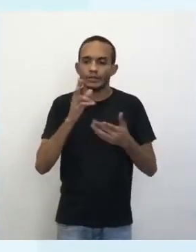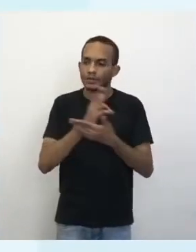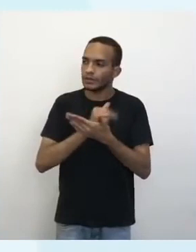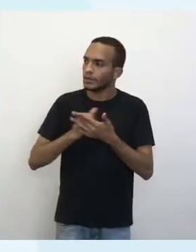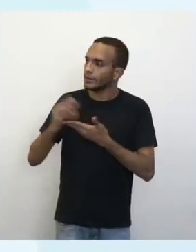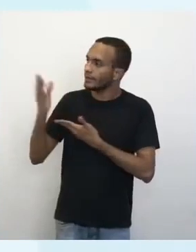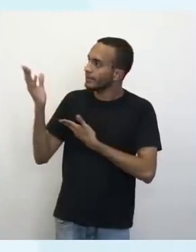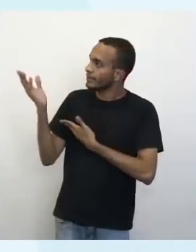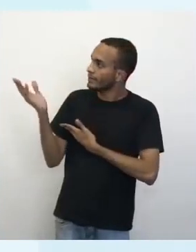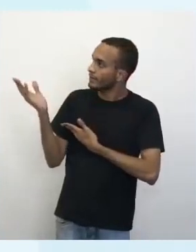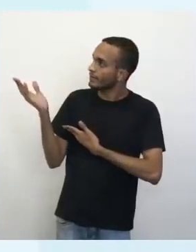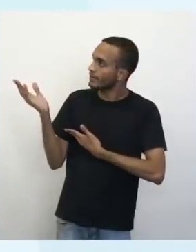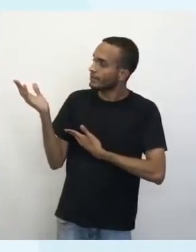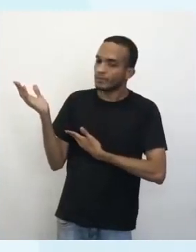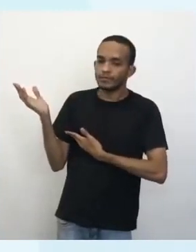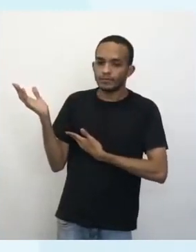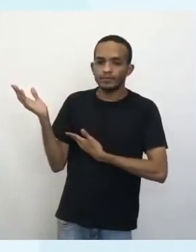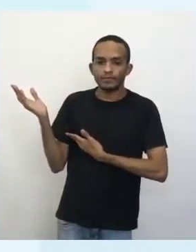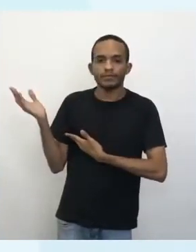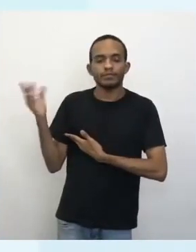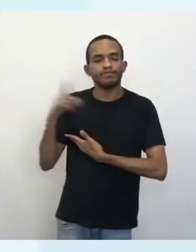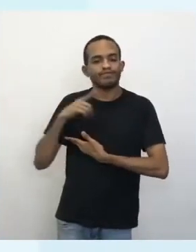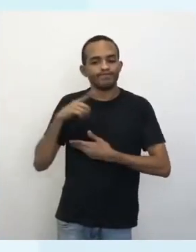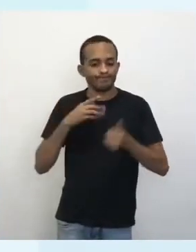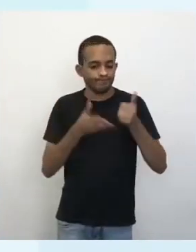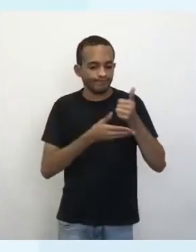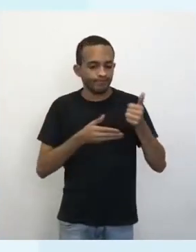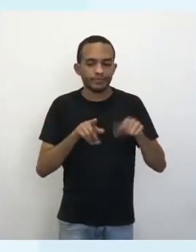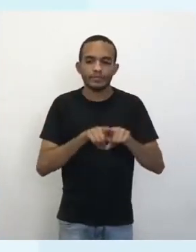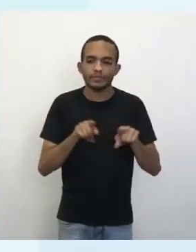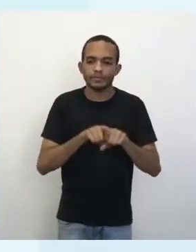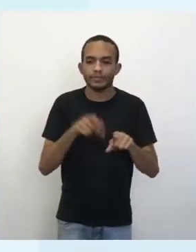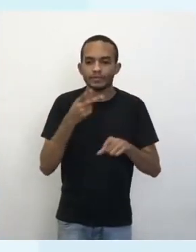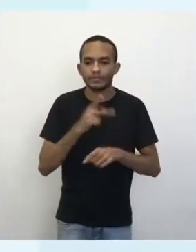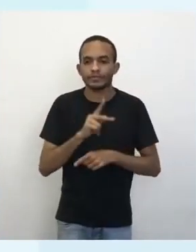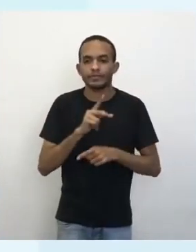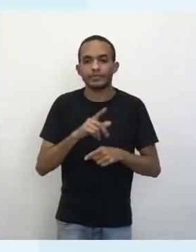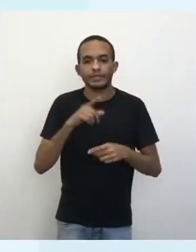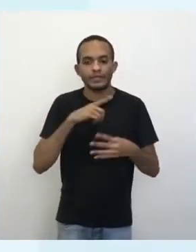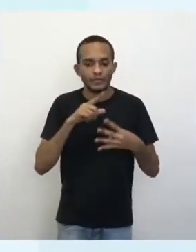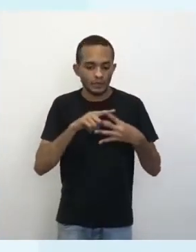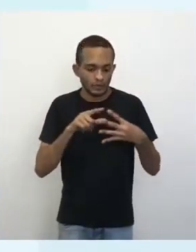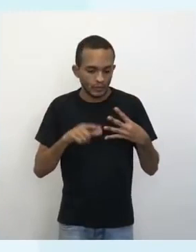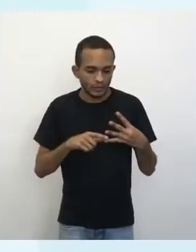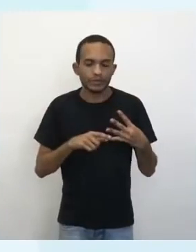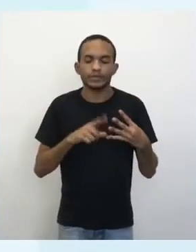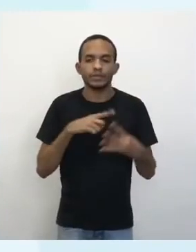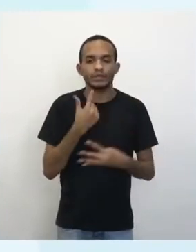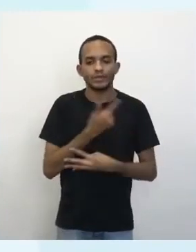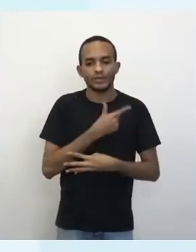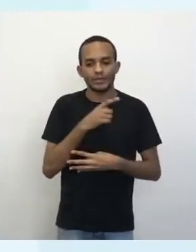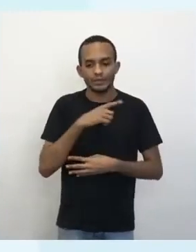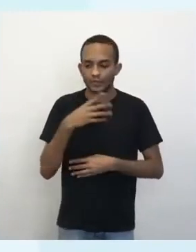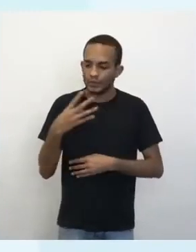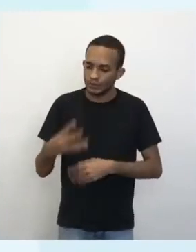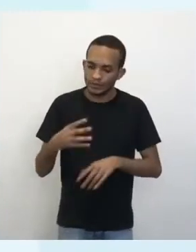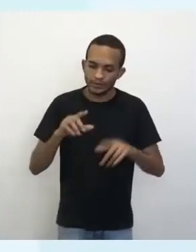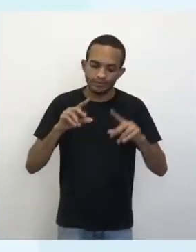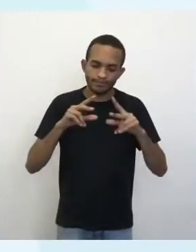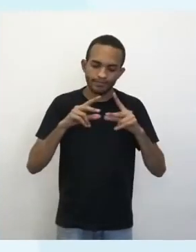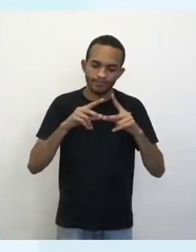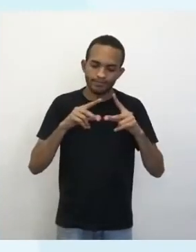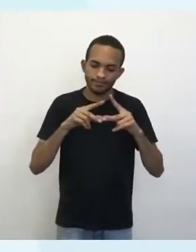embaixo, nós temos uma base e como essa base tem 4 lados, nós temos 4